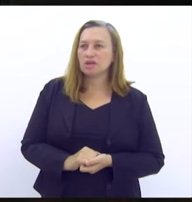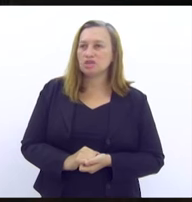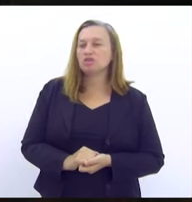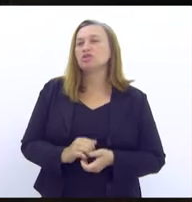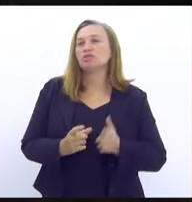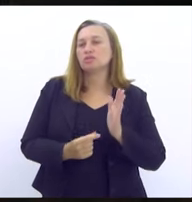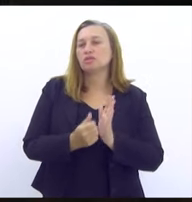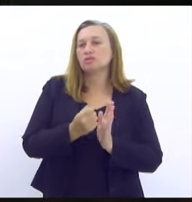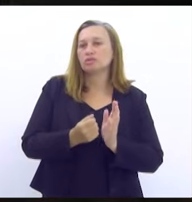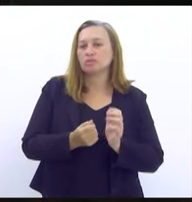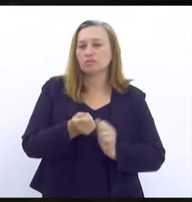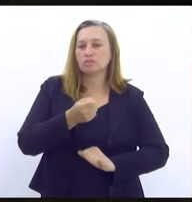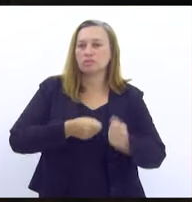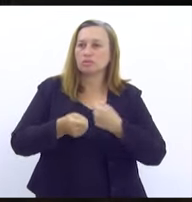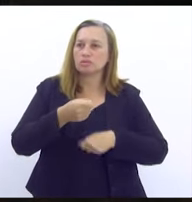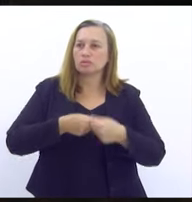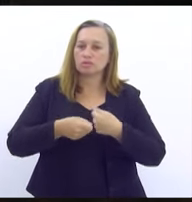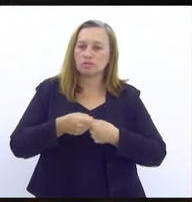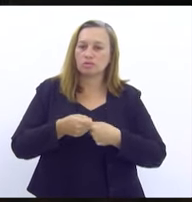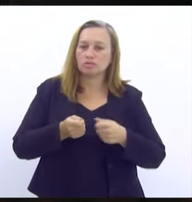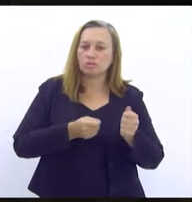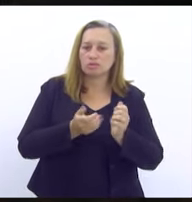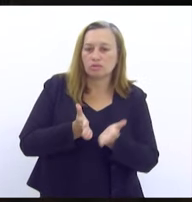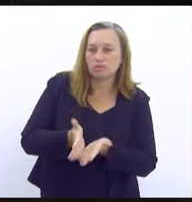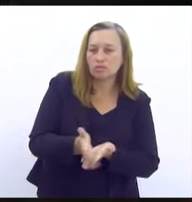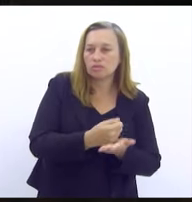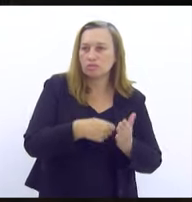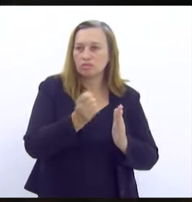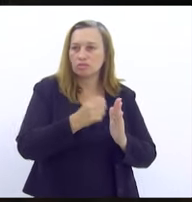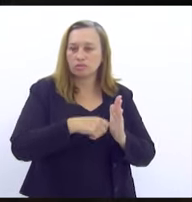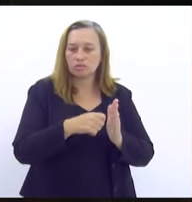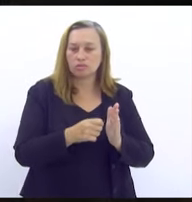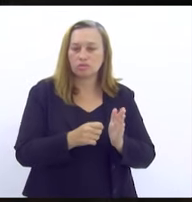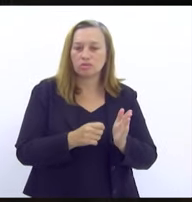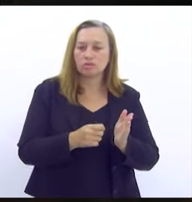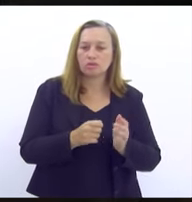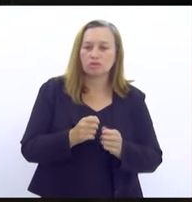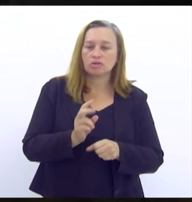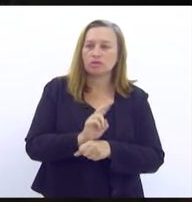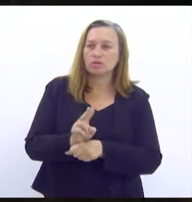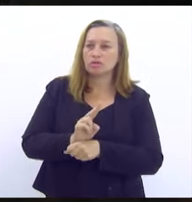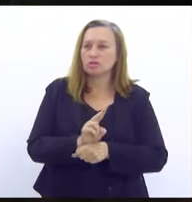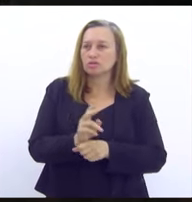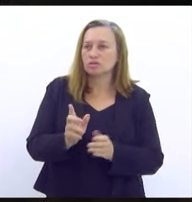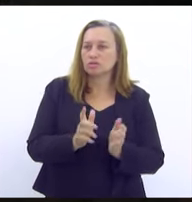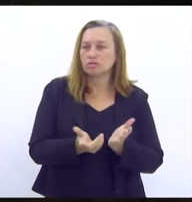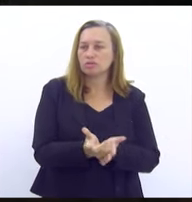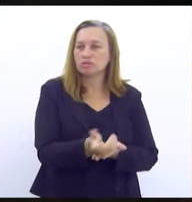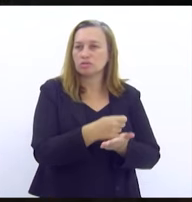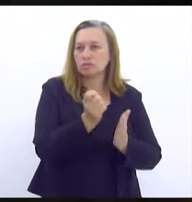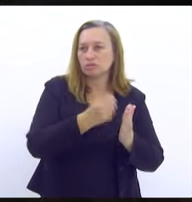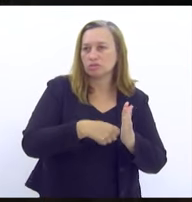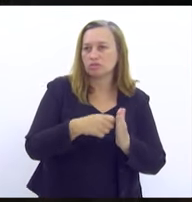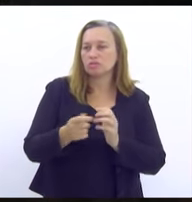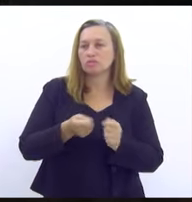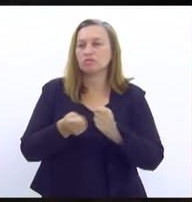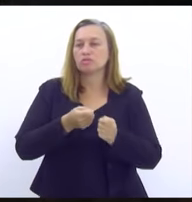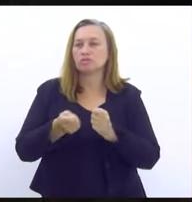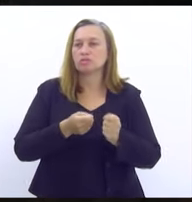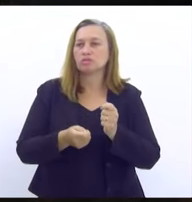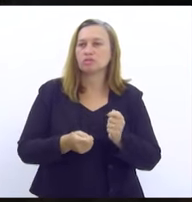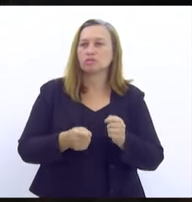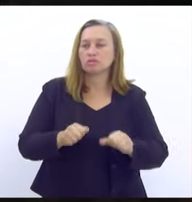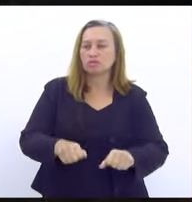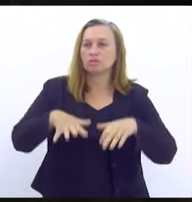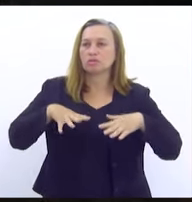Indústria e Comércio, Tributação, Controle da Arrecadação Estadual, Fiscalização dos Tributos Estaduais, de Orçamento e Finanças, Fiscalização Financeira e Controle das